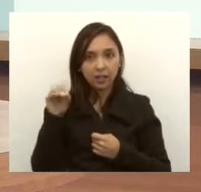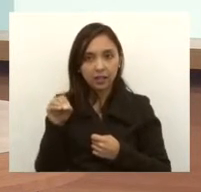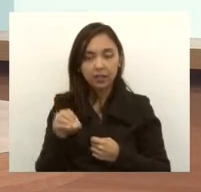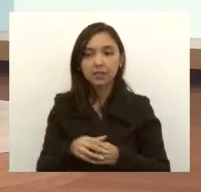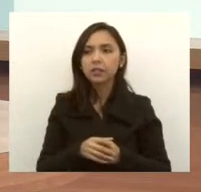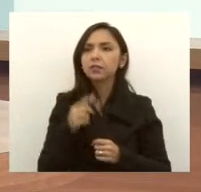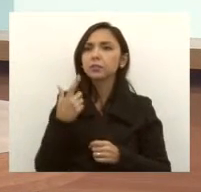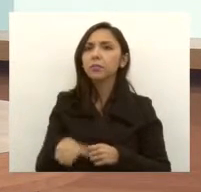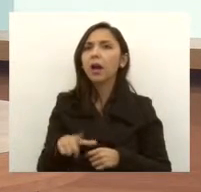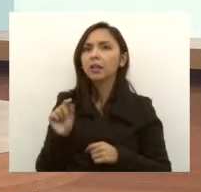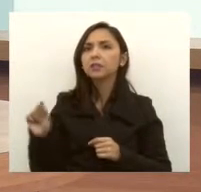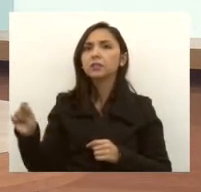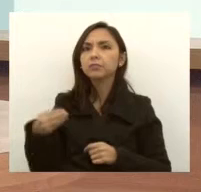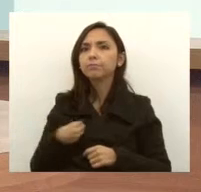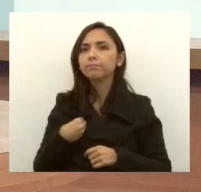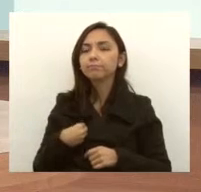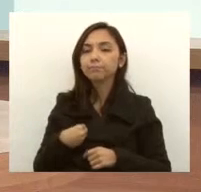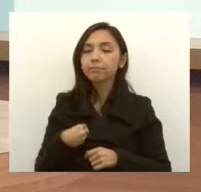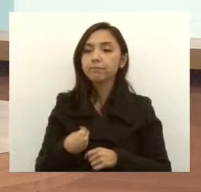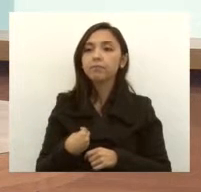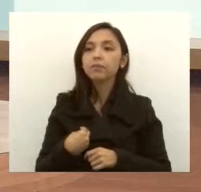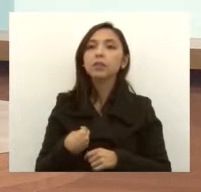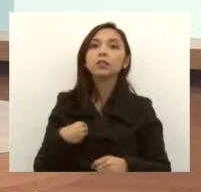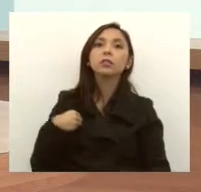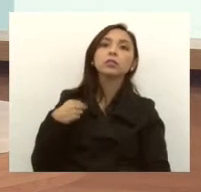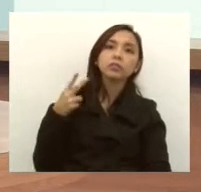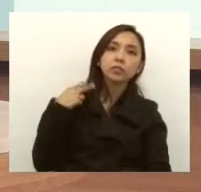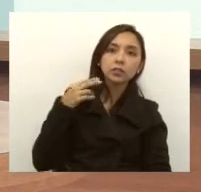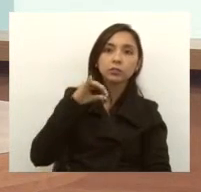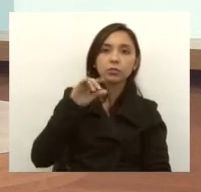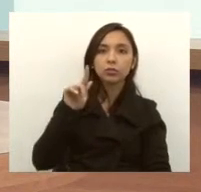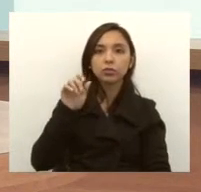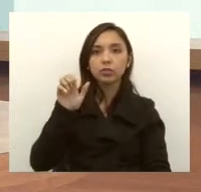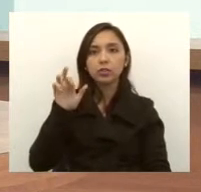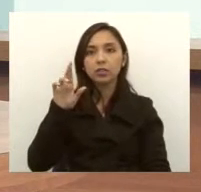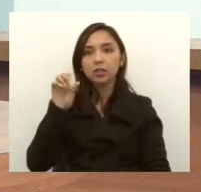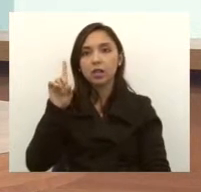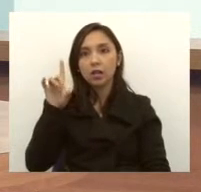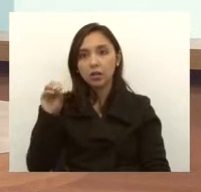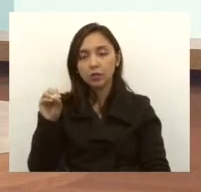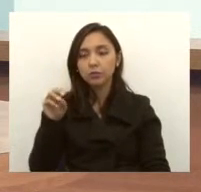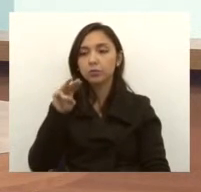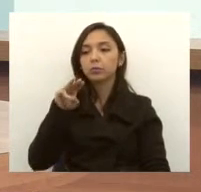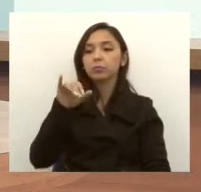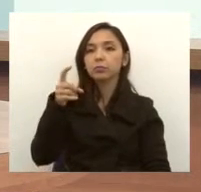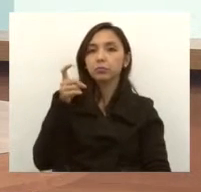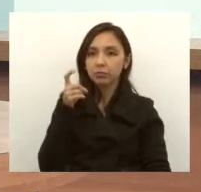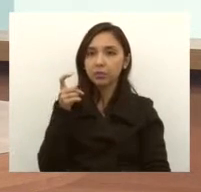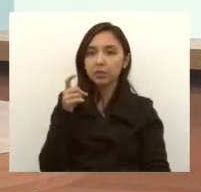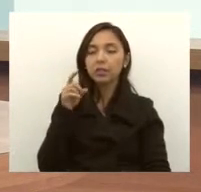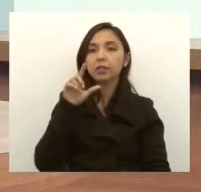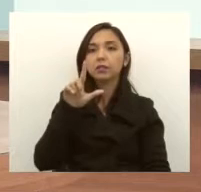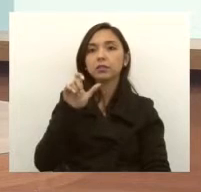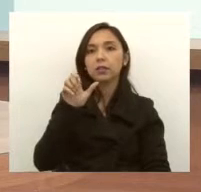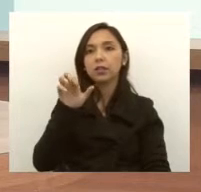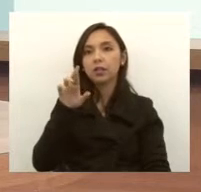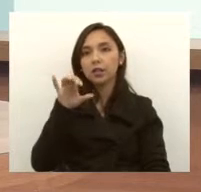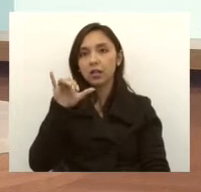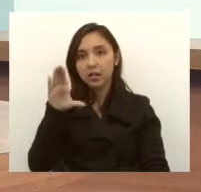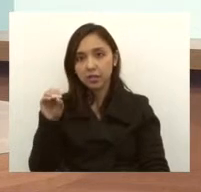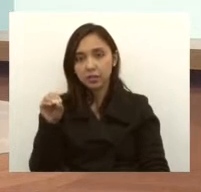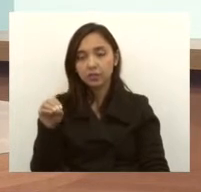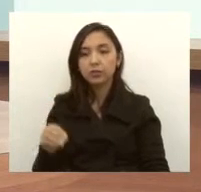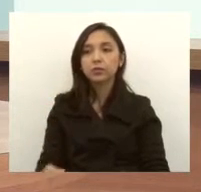quem mais que estava lá? O vereador Geraldo, o Mix, o Laércio Pereira,